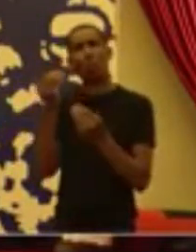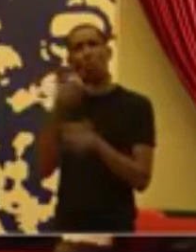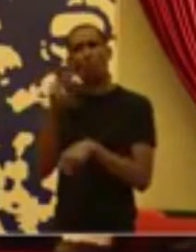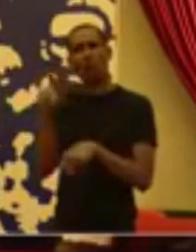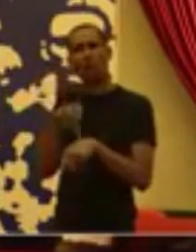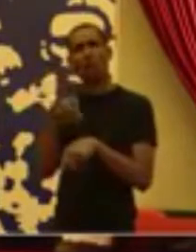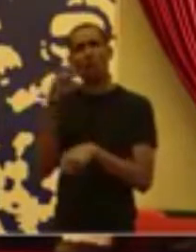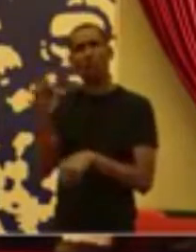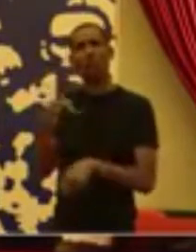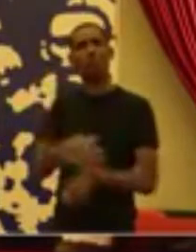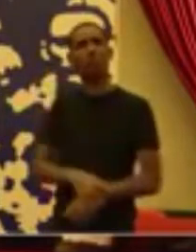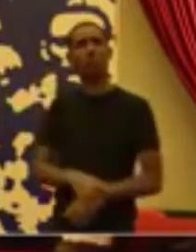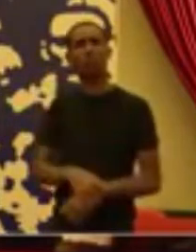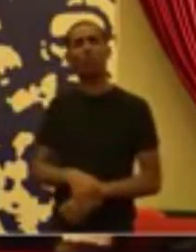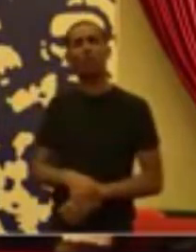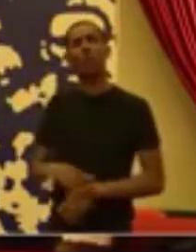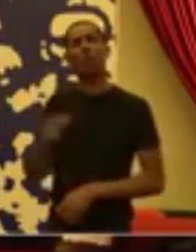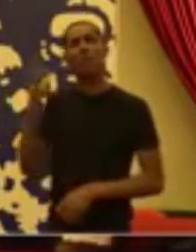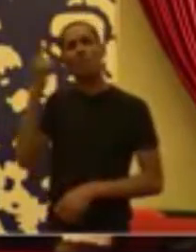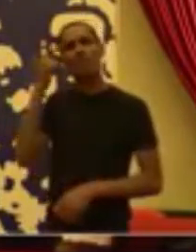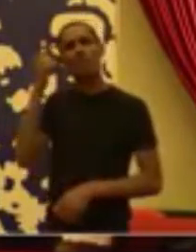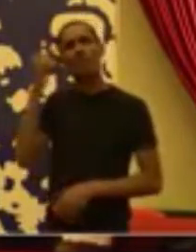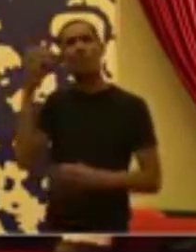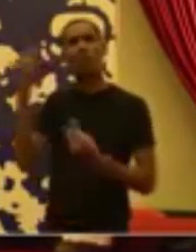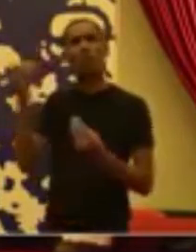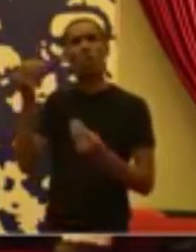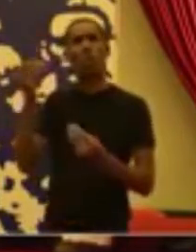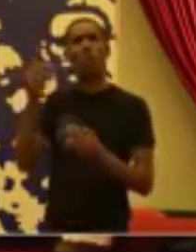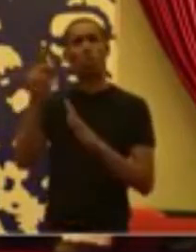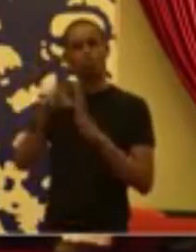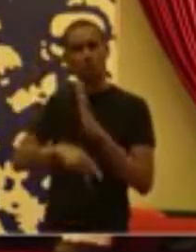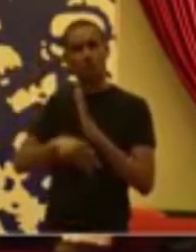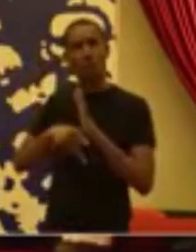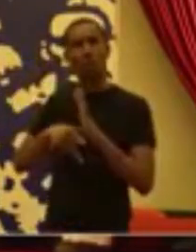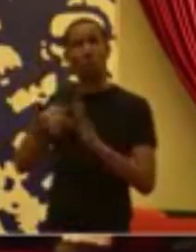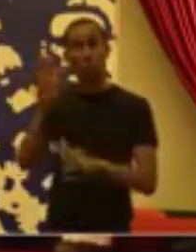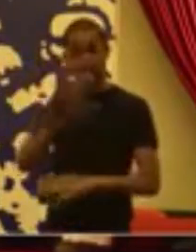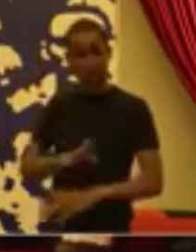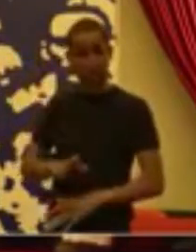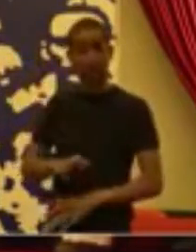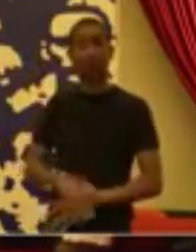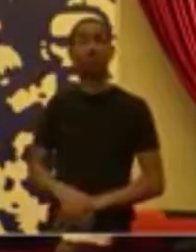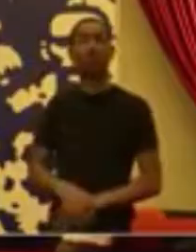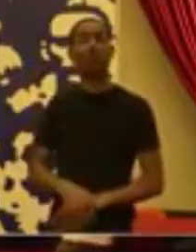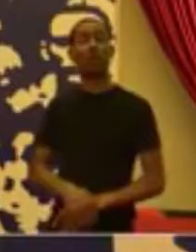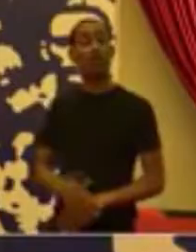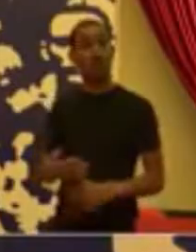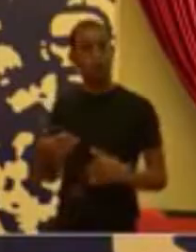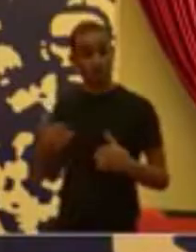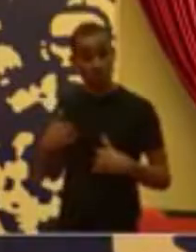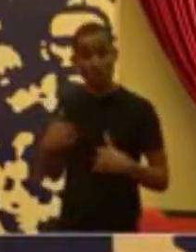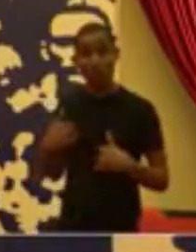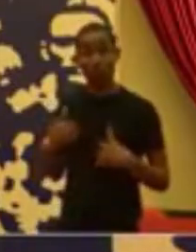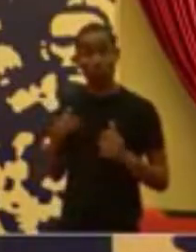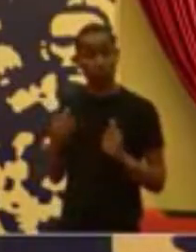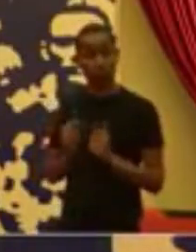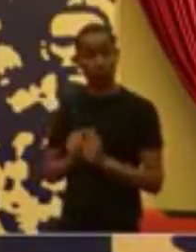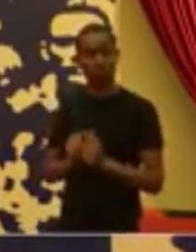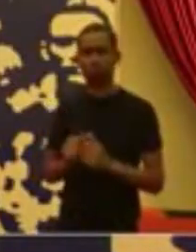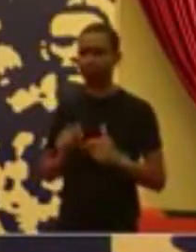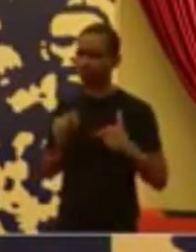Através de repensar um projeto para o Brasil. E eu me engajei de